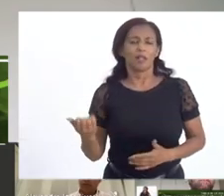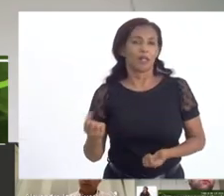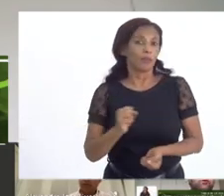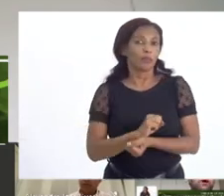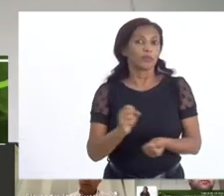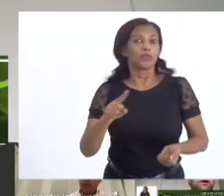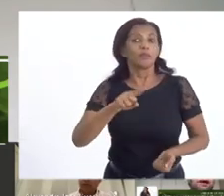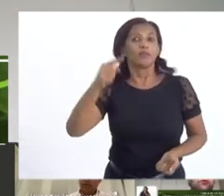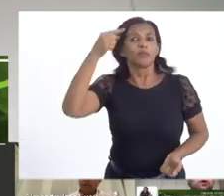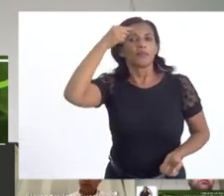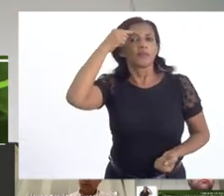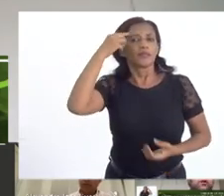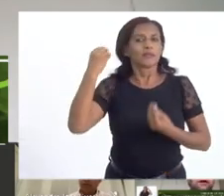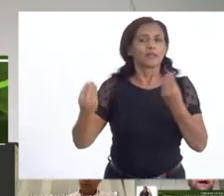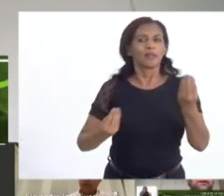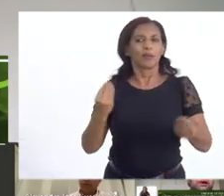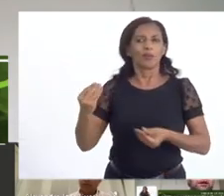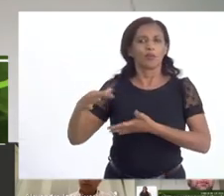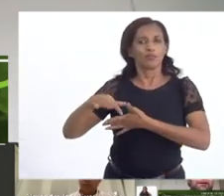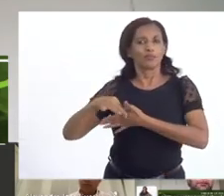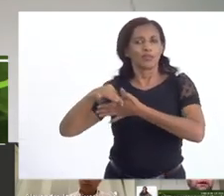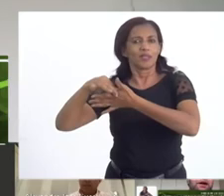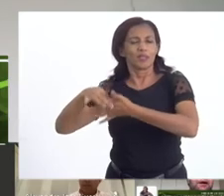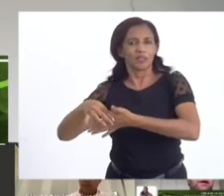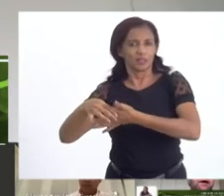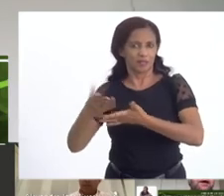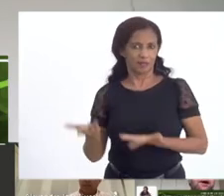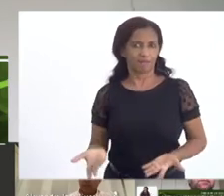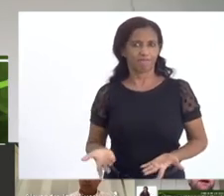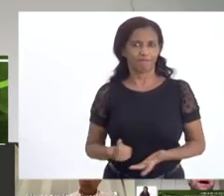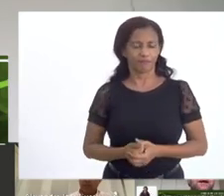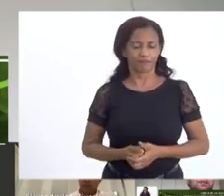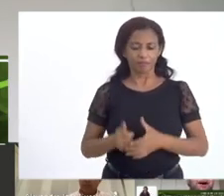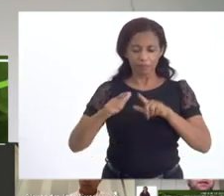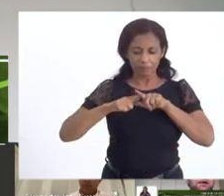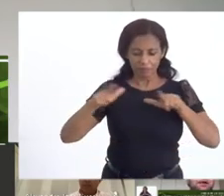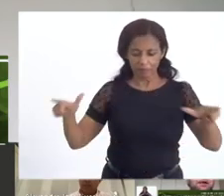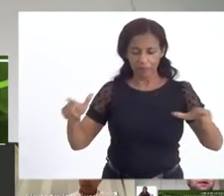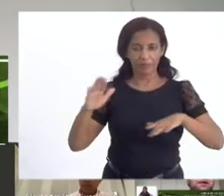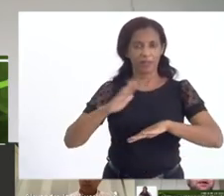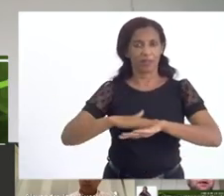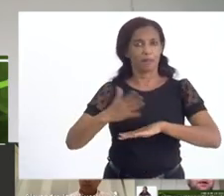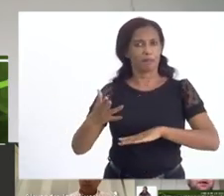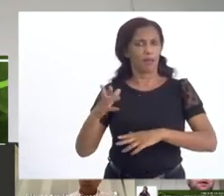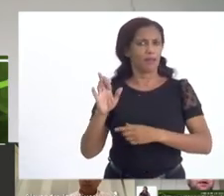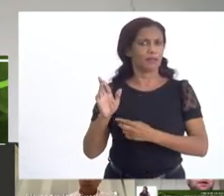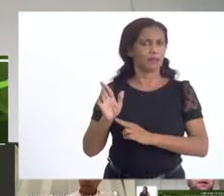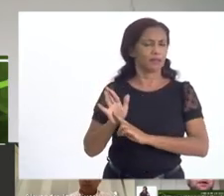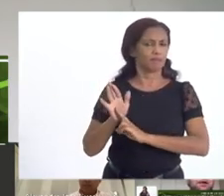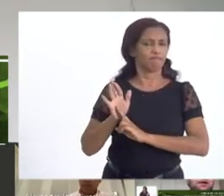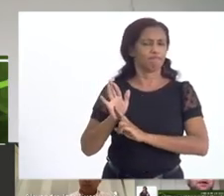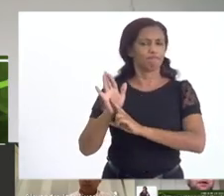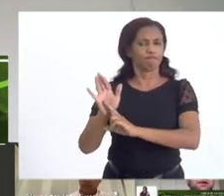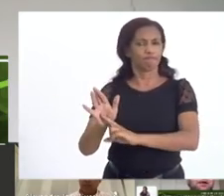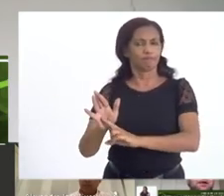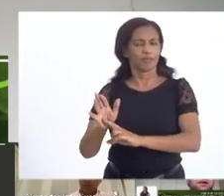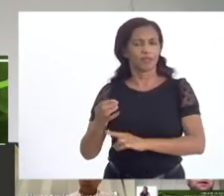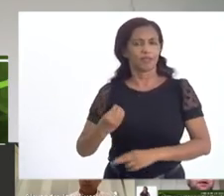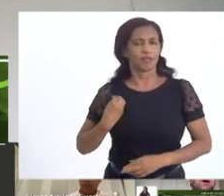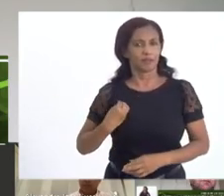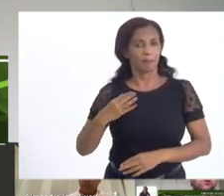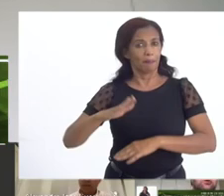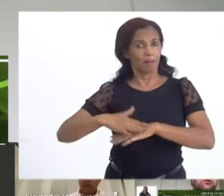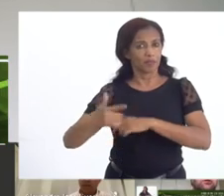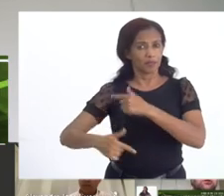tenhamos um hub internacional consolidado aqui para poder ampliar ainda mais essa nossa liderança e gerar mais empregos e renda aqui no